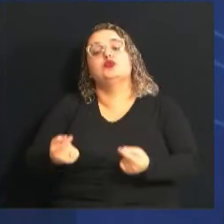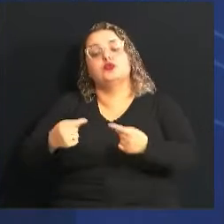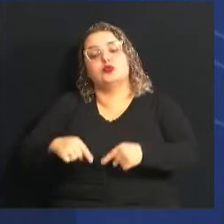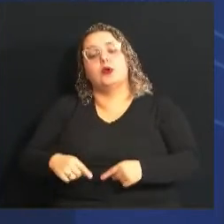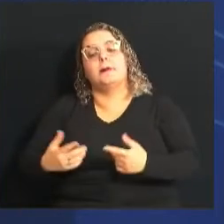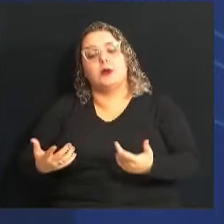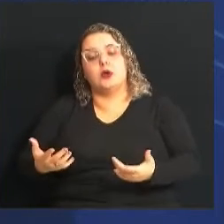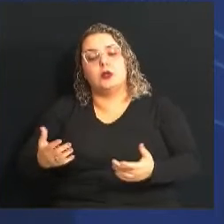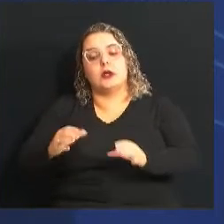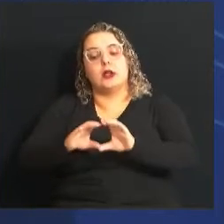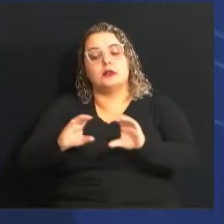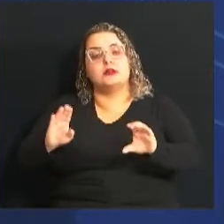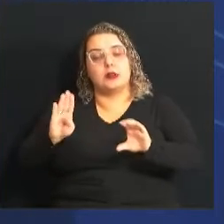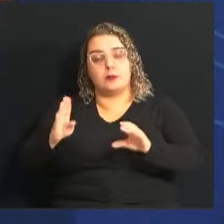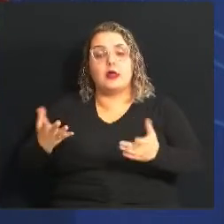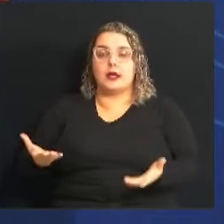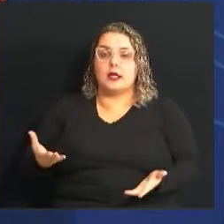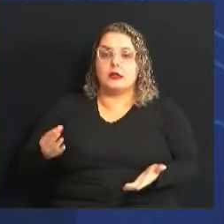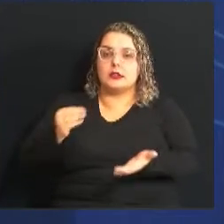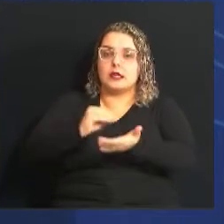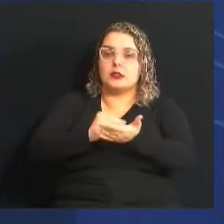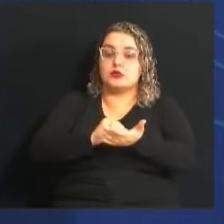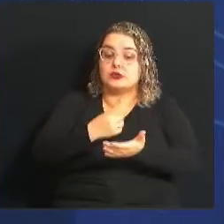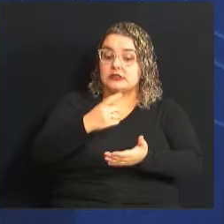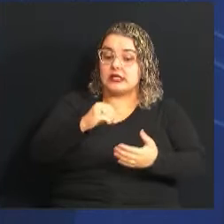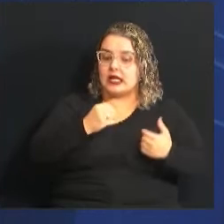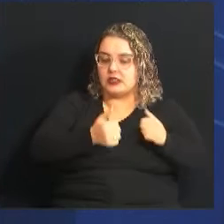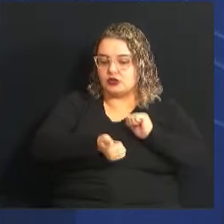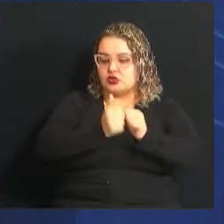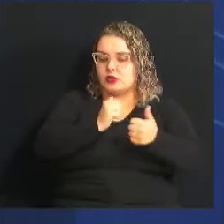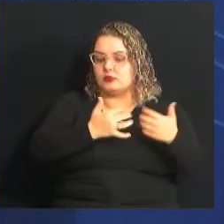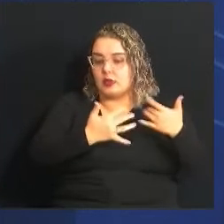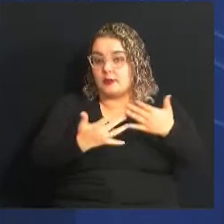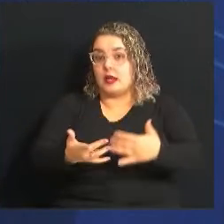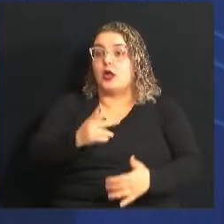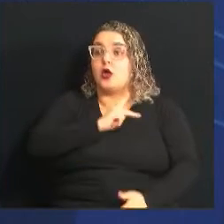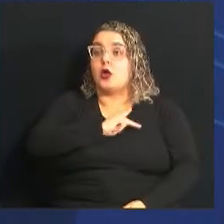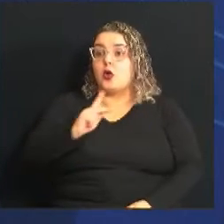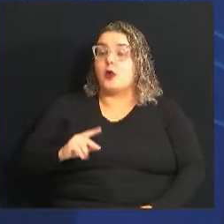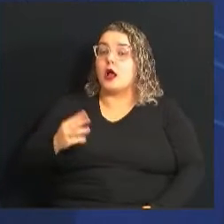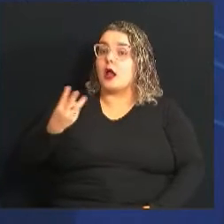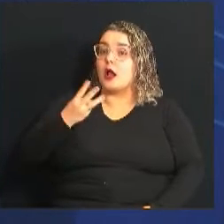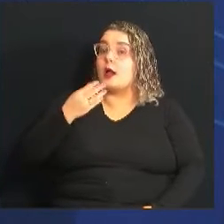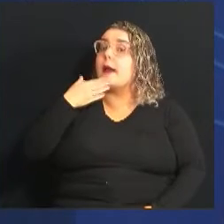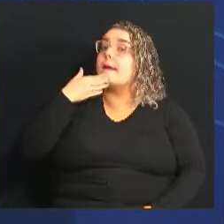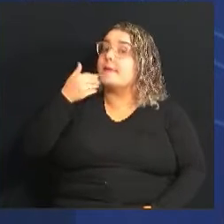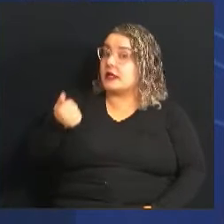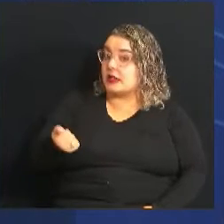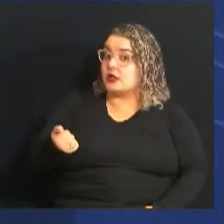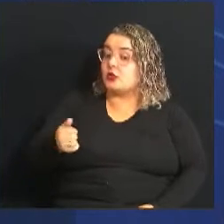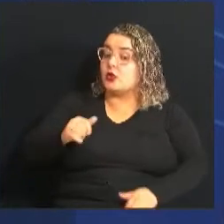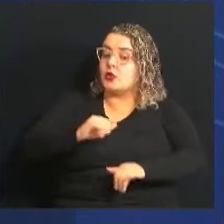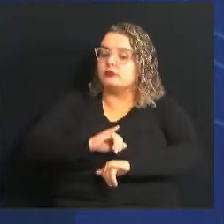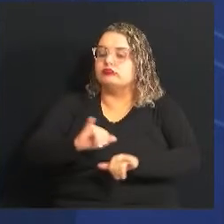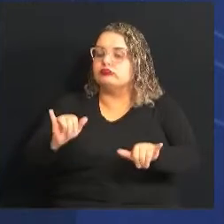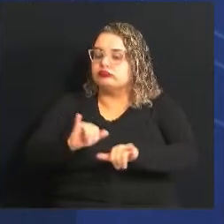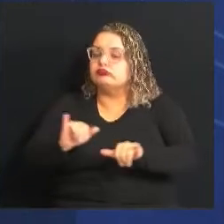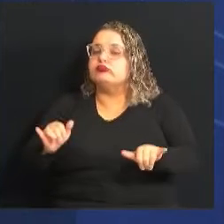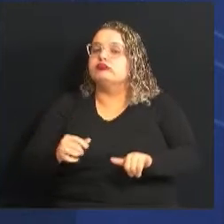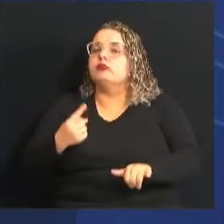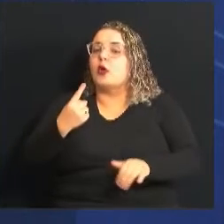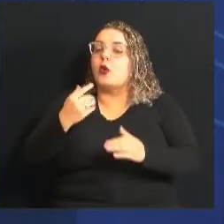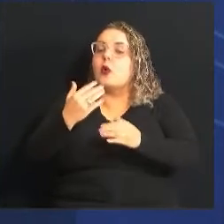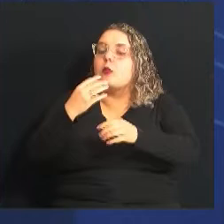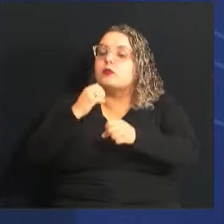Se pegarmos as últimas 10 rodadas, a Ponte tem a terceira melhor campanha, 1 ponto